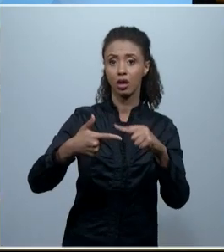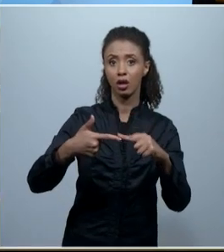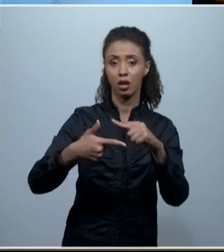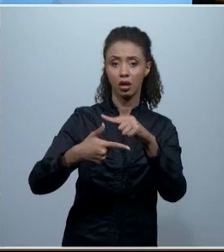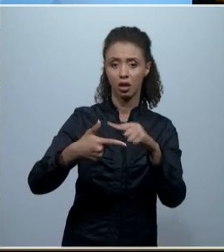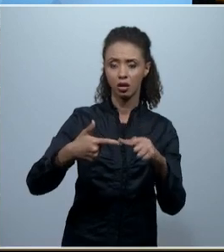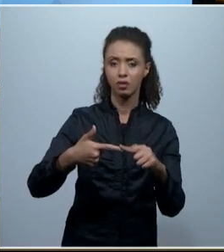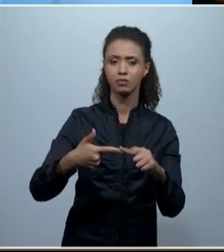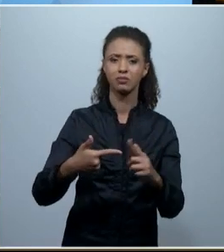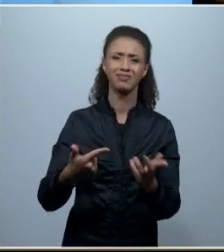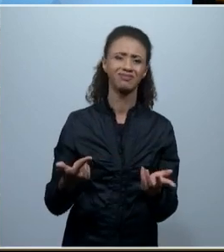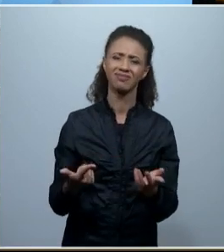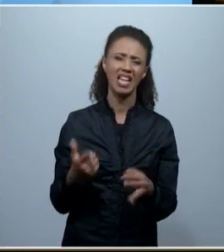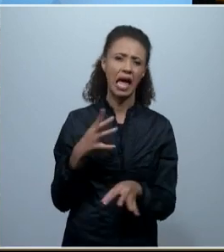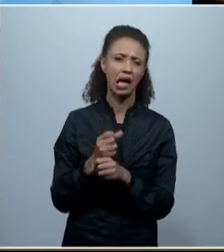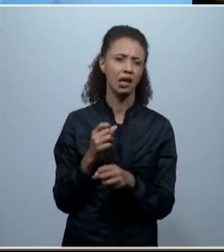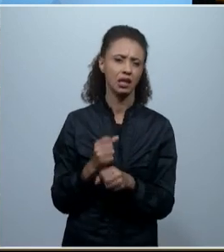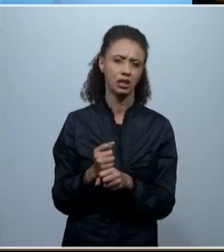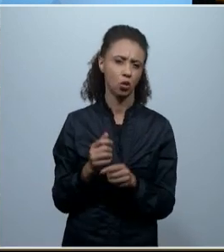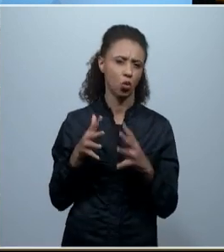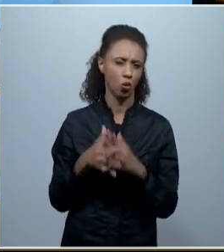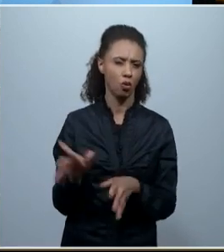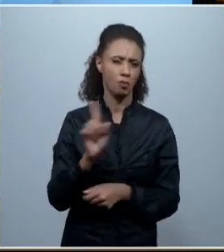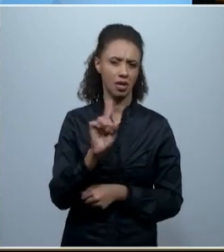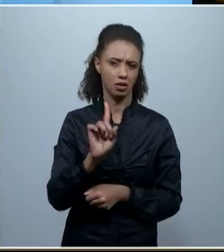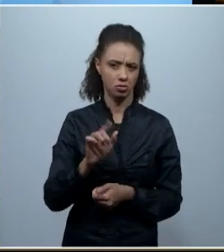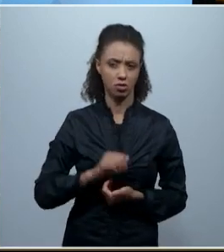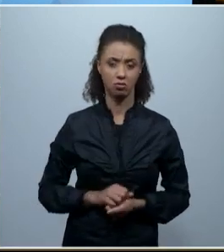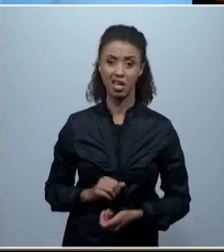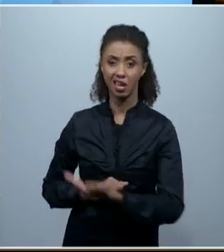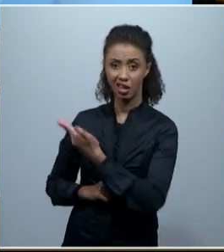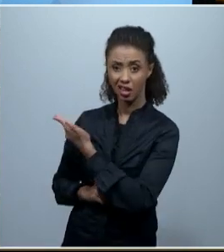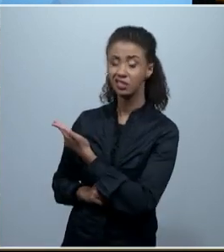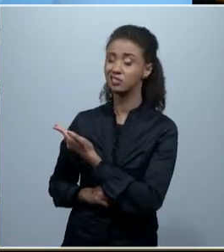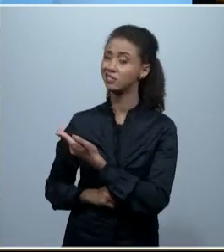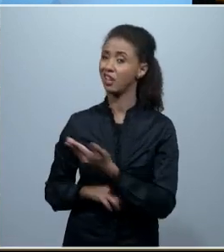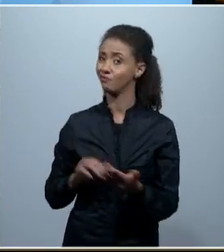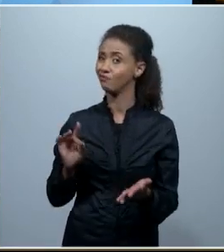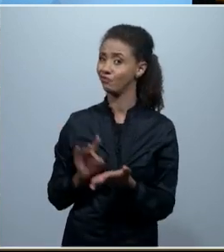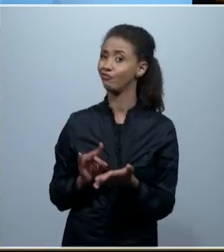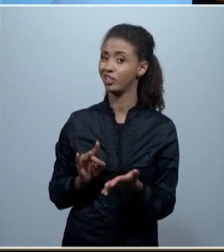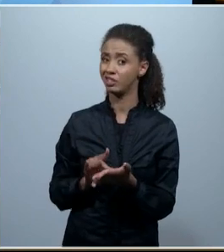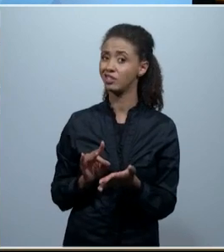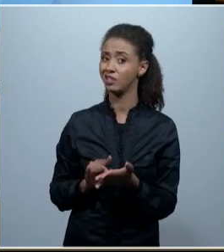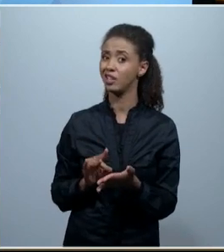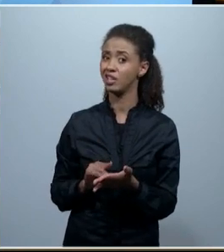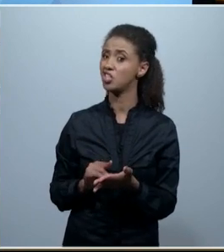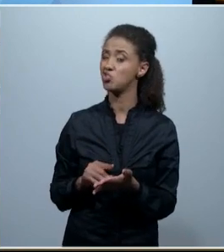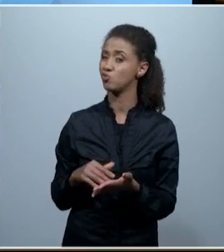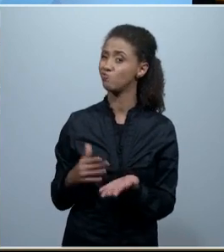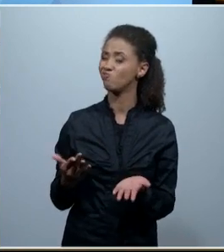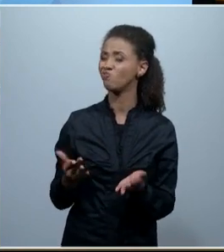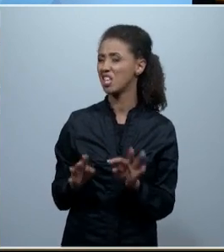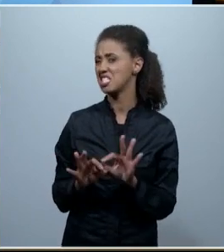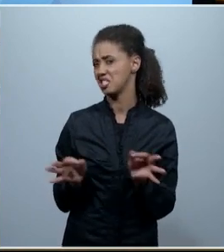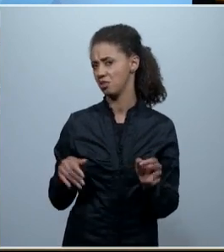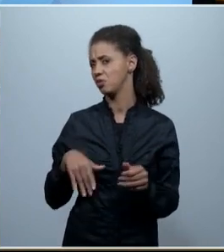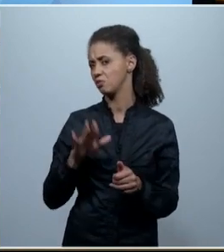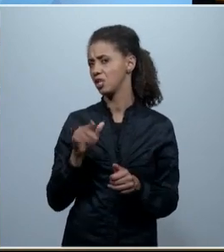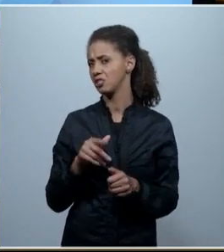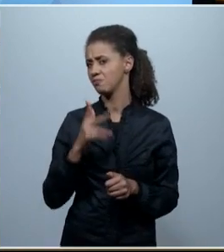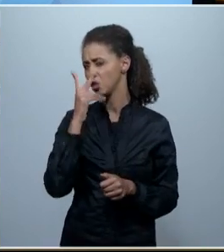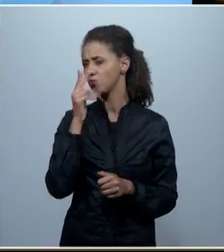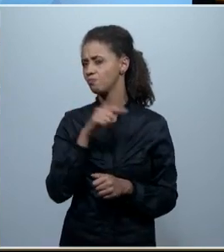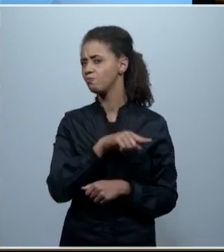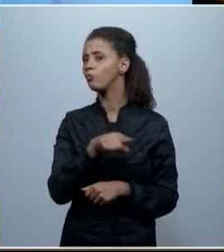triangular não existe muito complicado não de todos estes na verdade eu acho que ele é papel mais o mais simples e acho que vocês